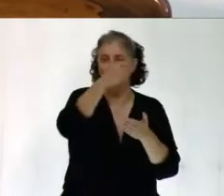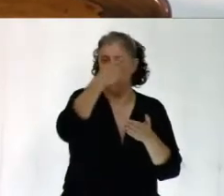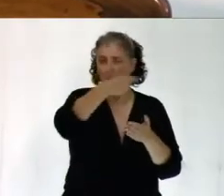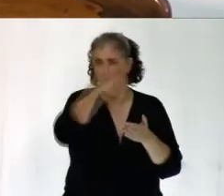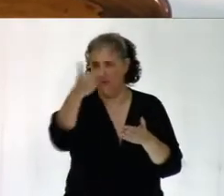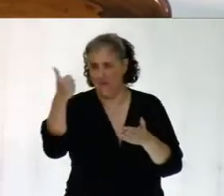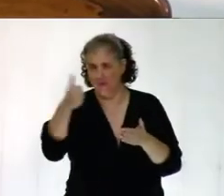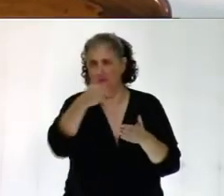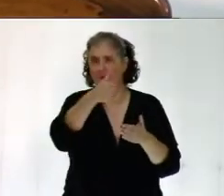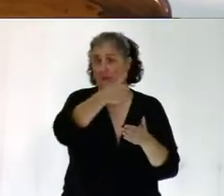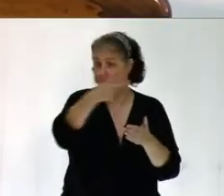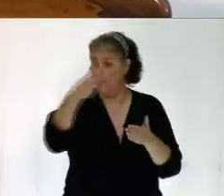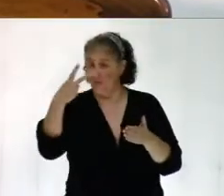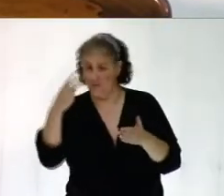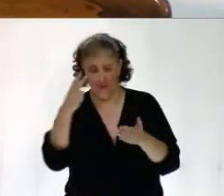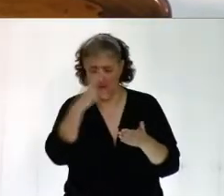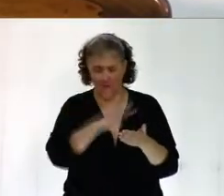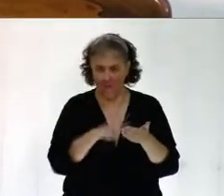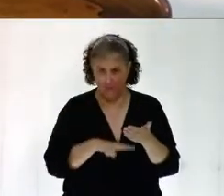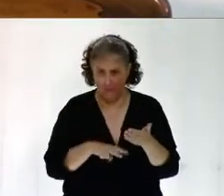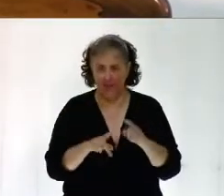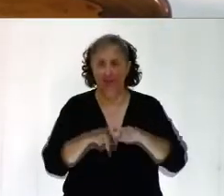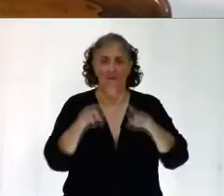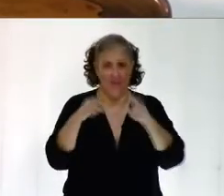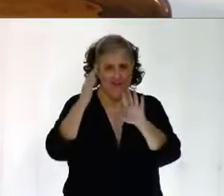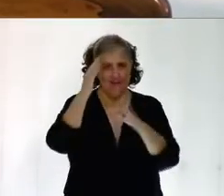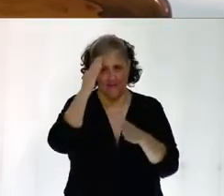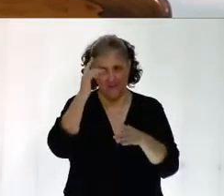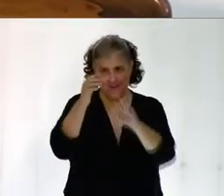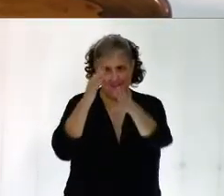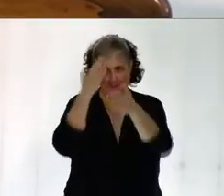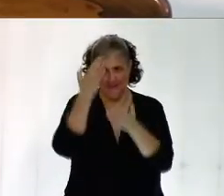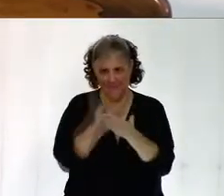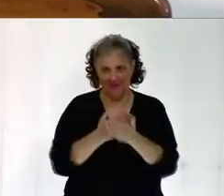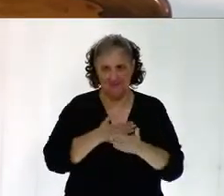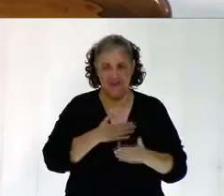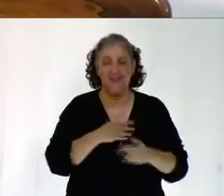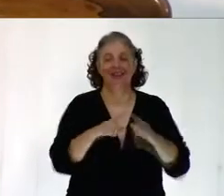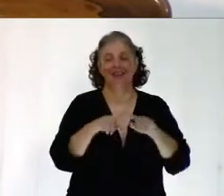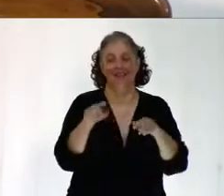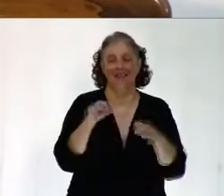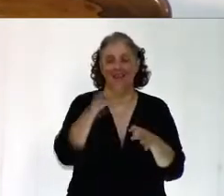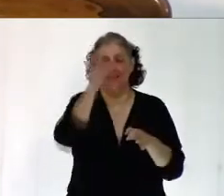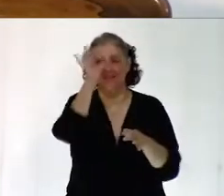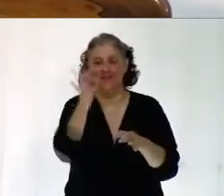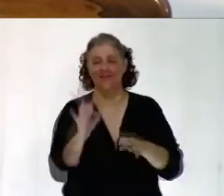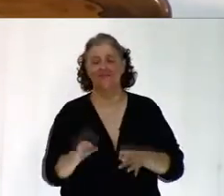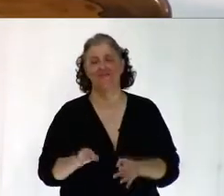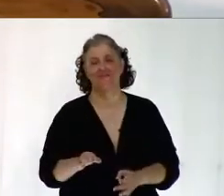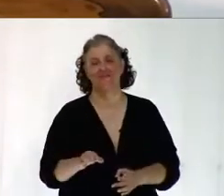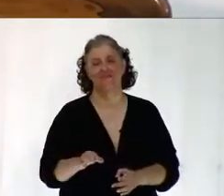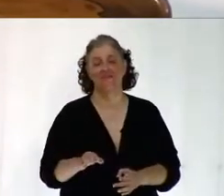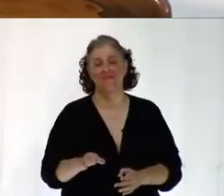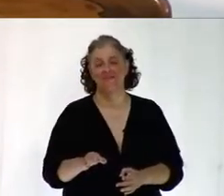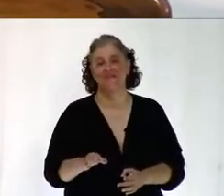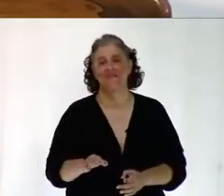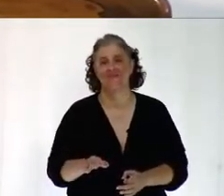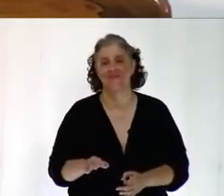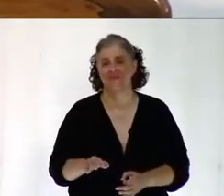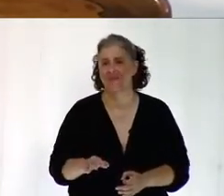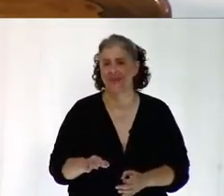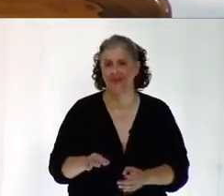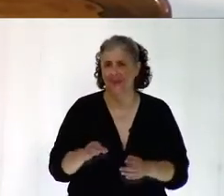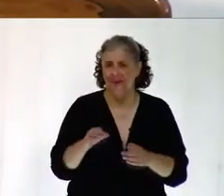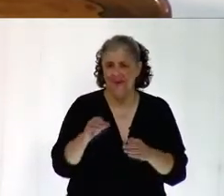palavra do salmista não é isso que está escrito assim como não era isso que deus havia dito